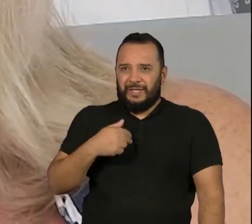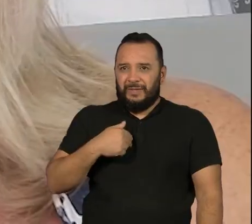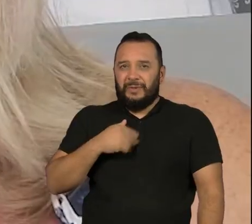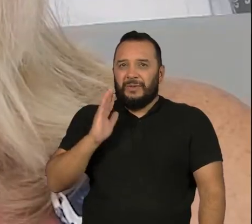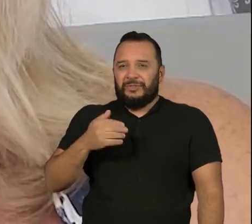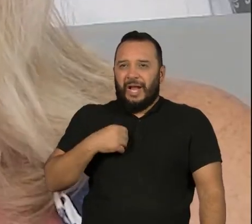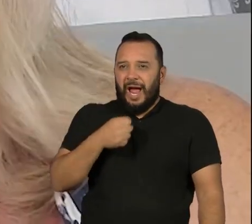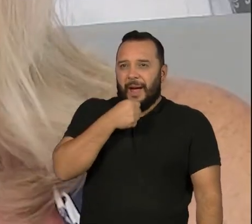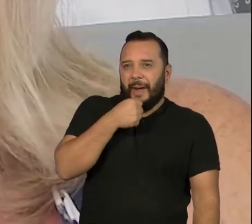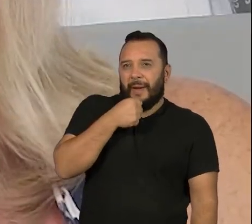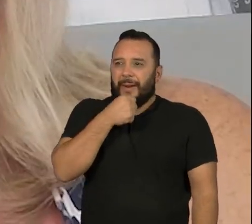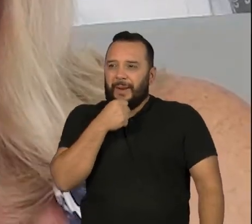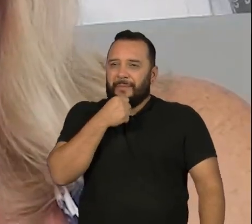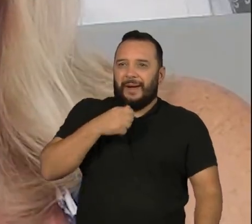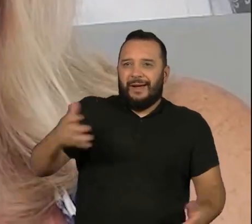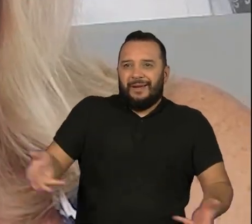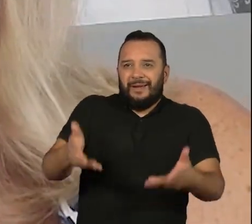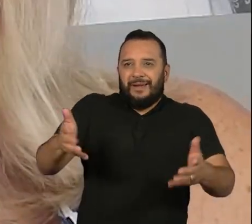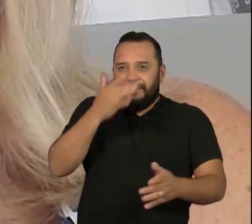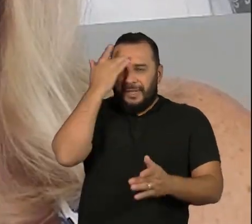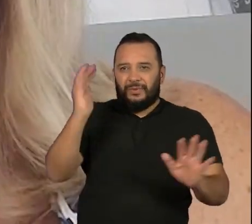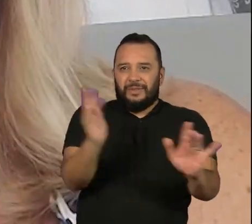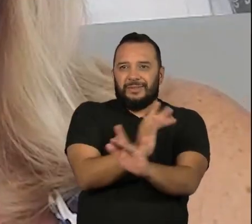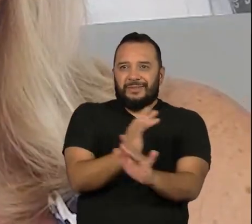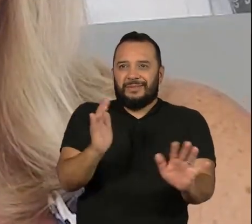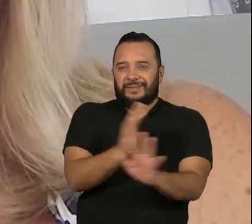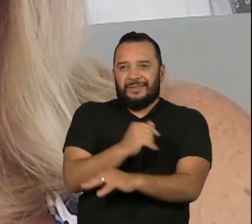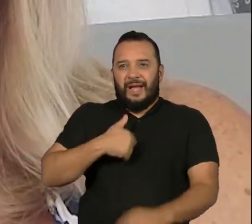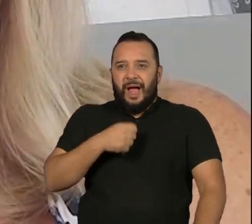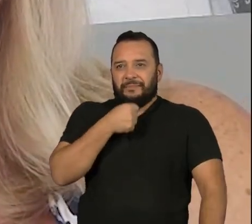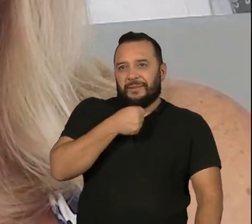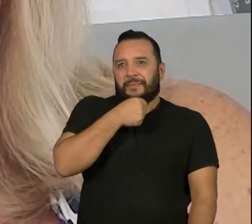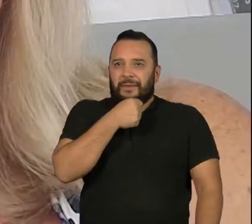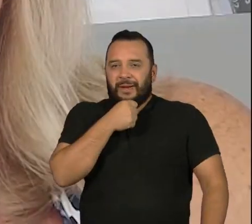na calçada e cantando karaokê.